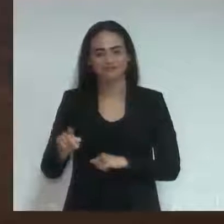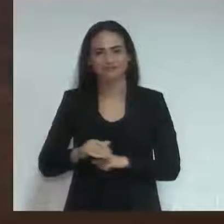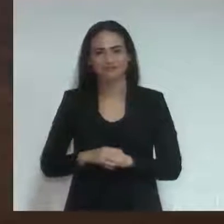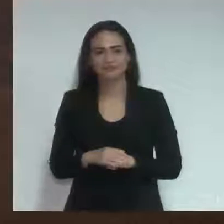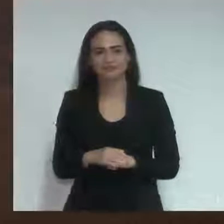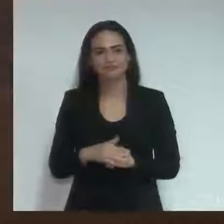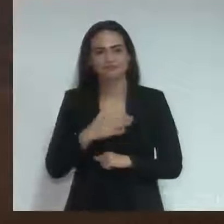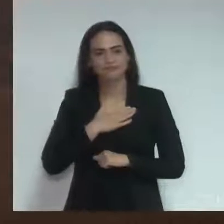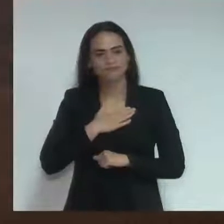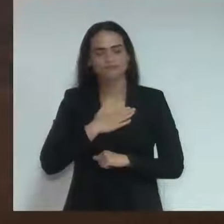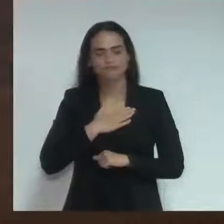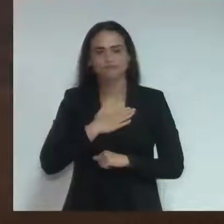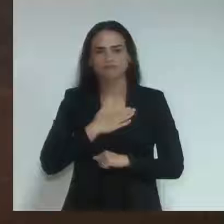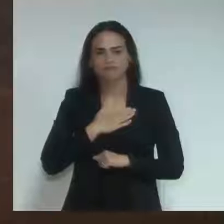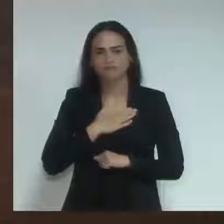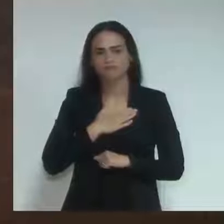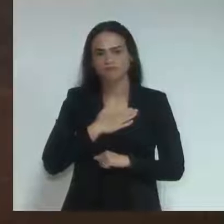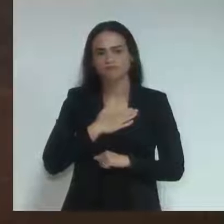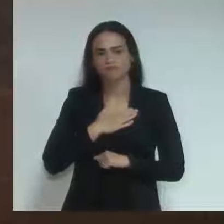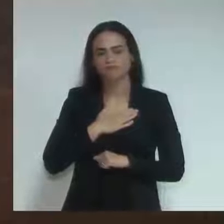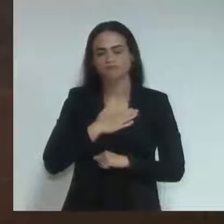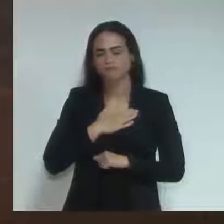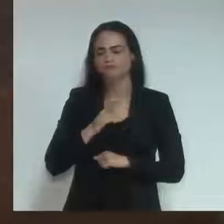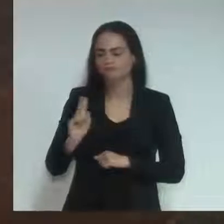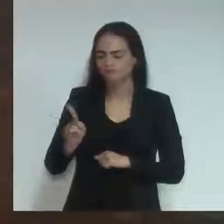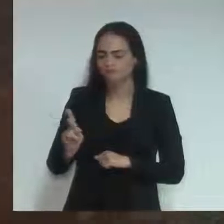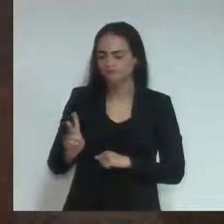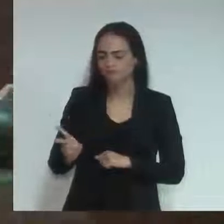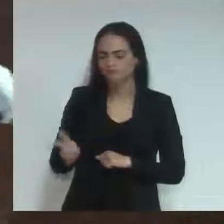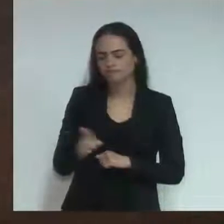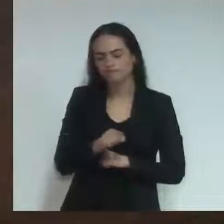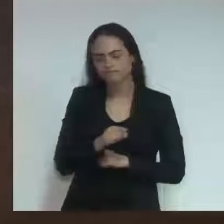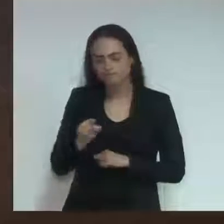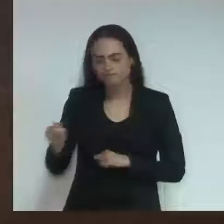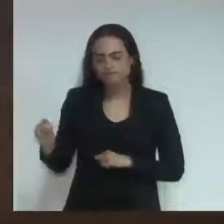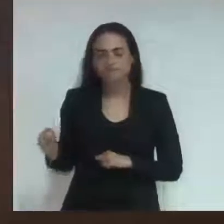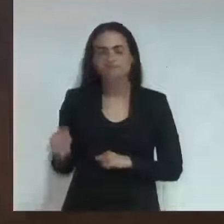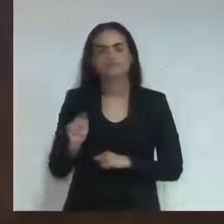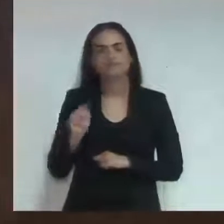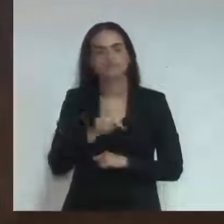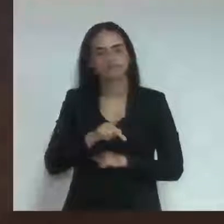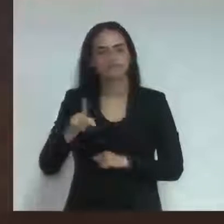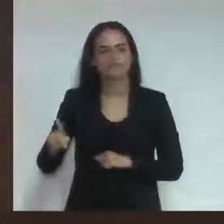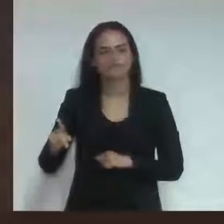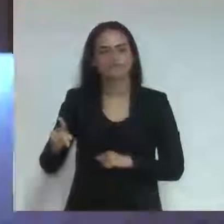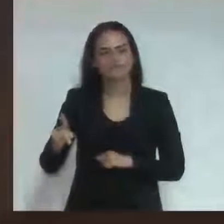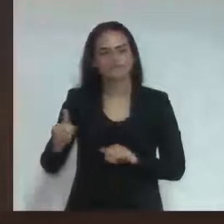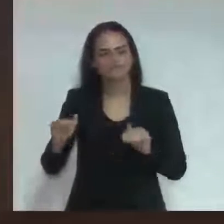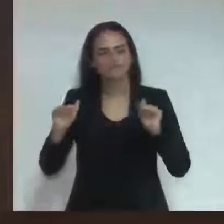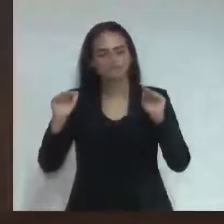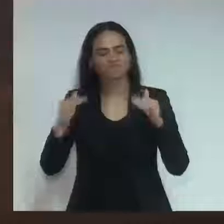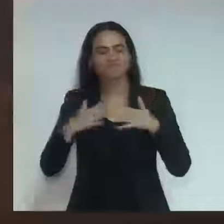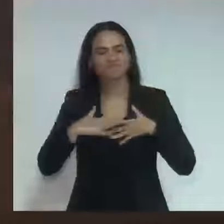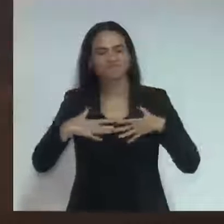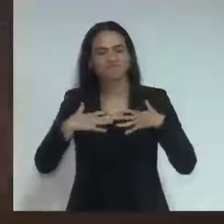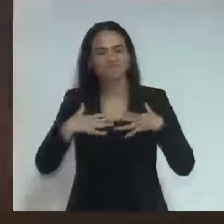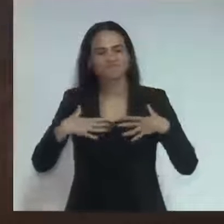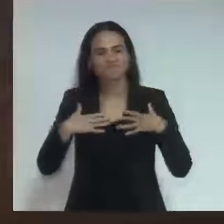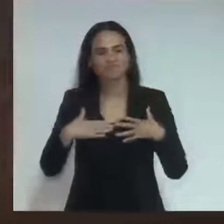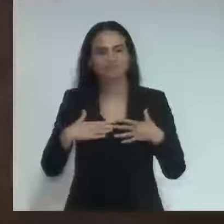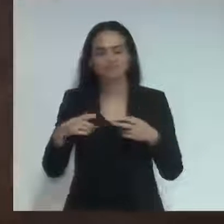Para mim, sempre serão mestres, em nome de duas que